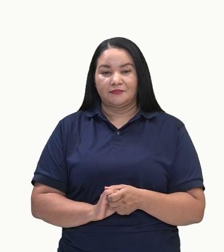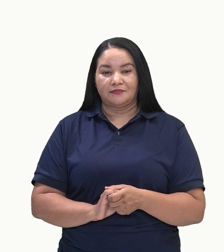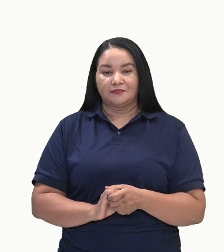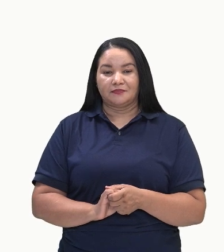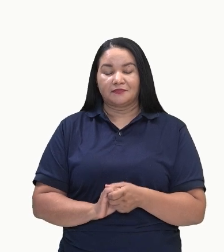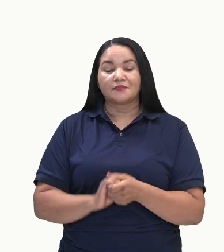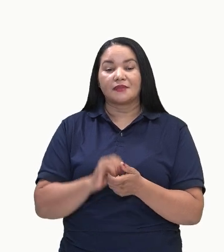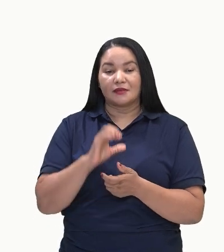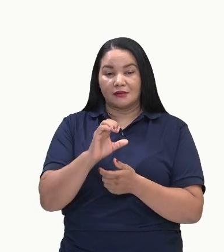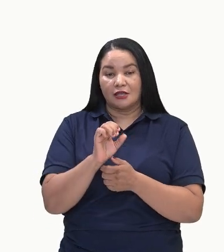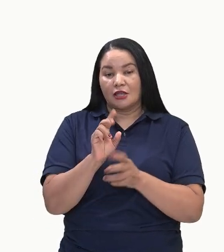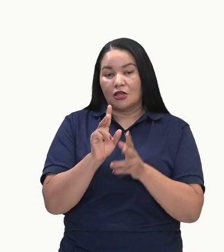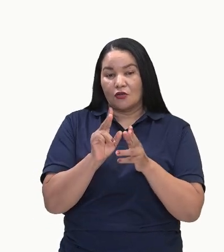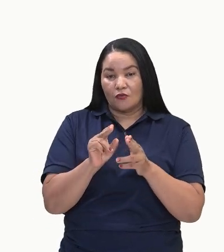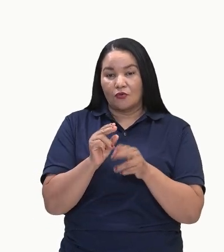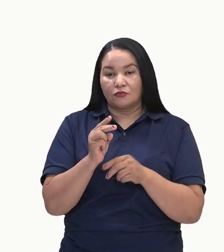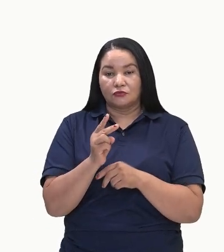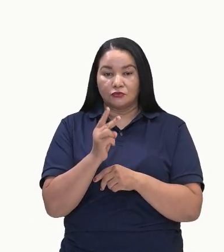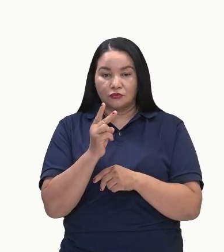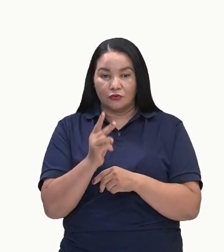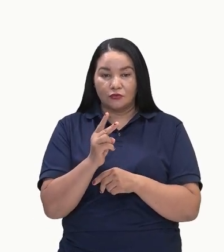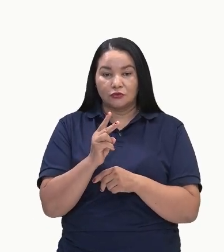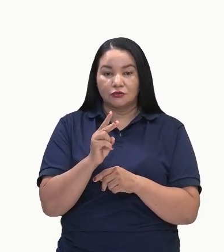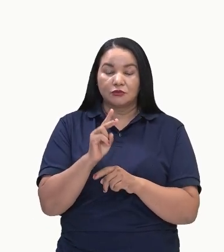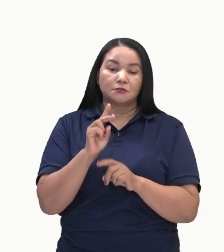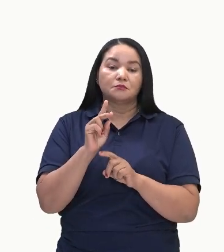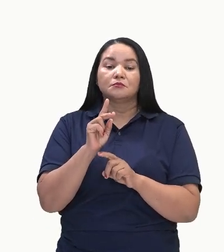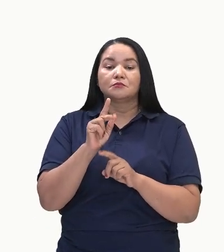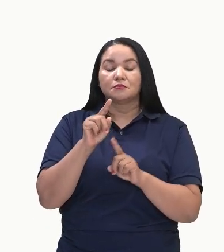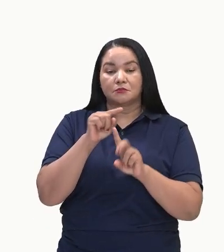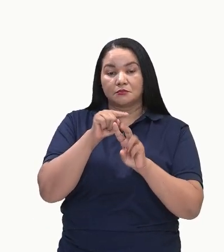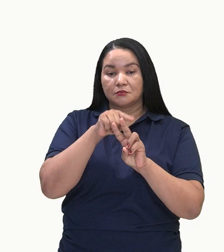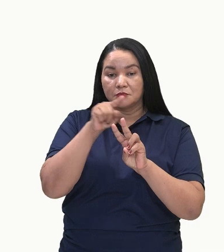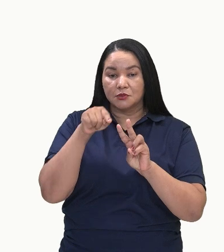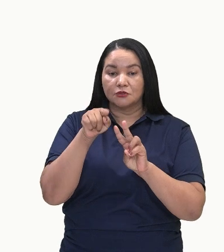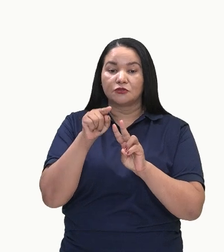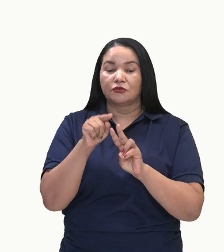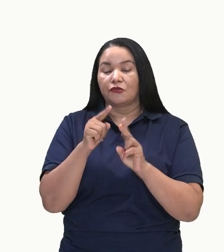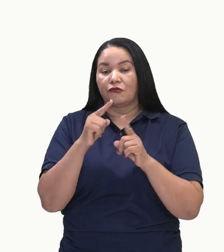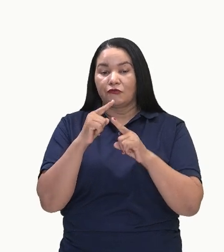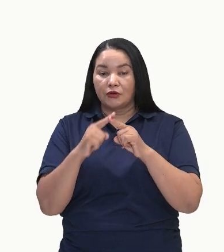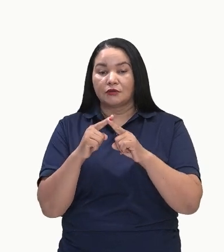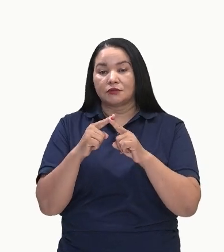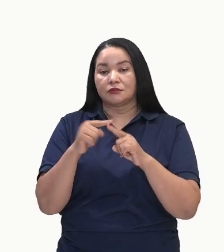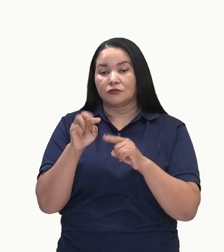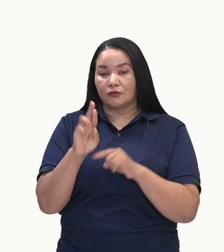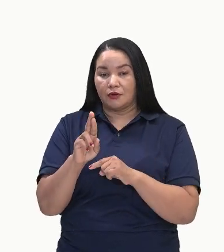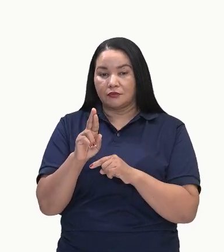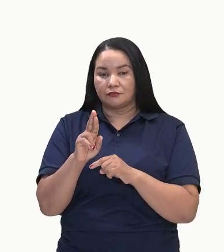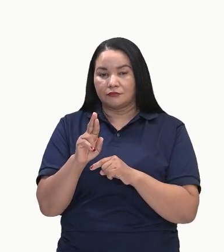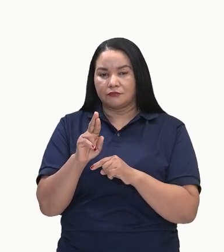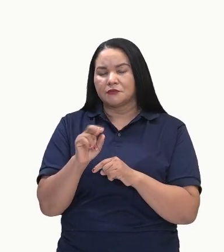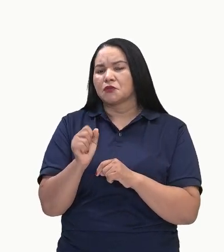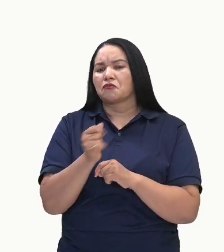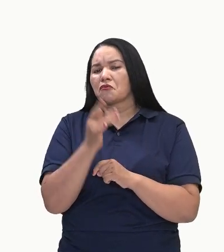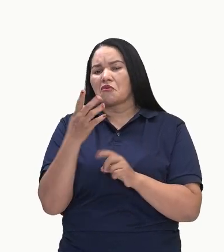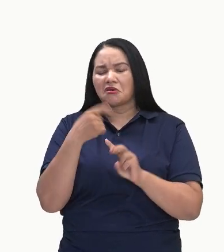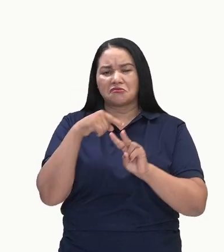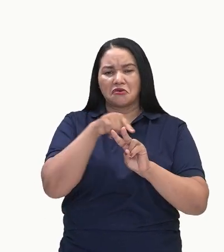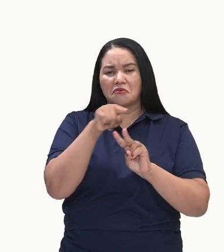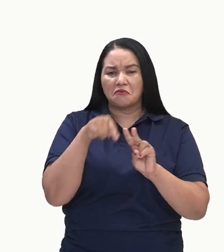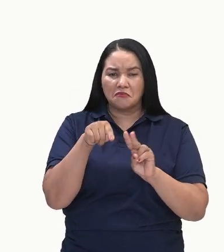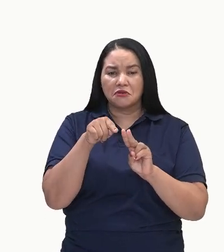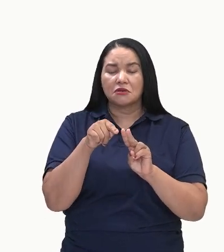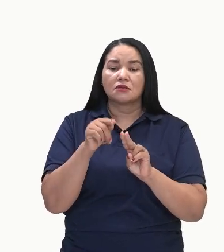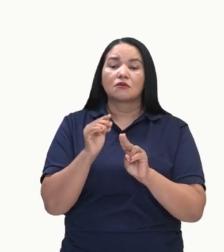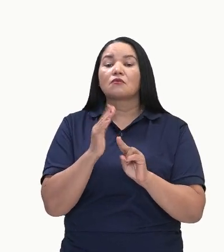comprimento da circunferência é igual a 2π vezes o raio. Quanto é o π mesmo? Bom, se não falou nada,